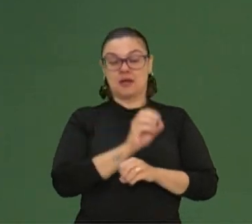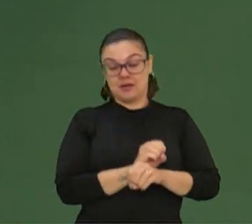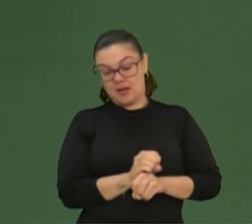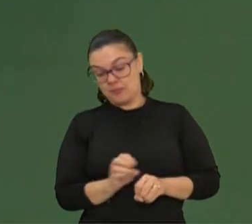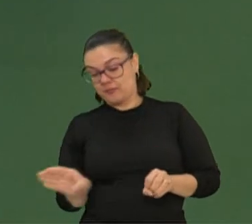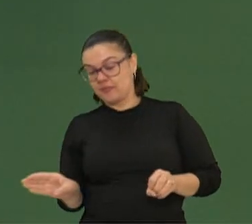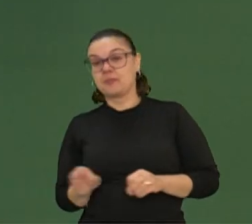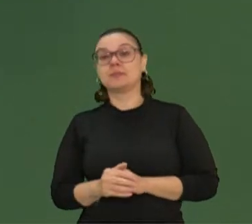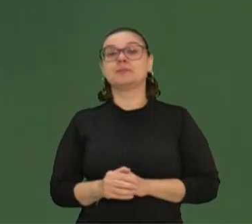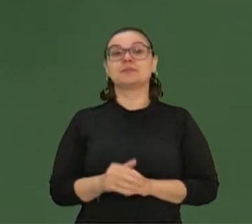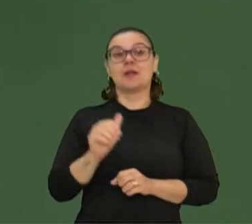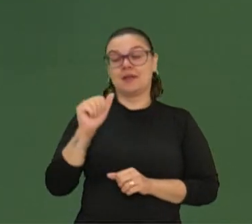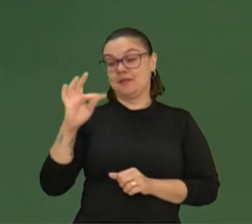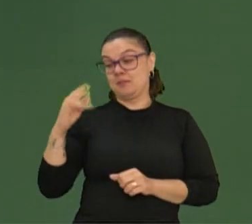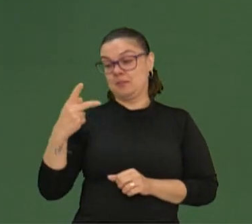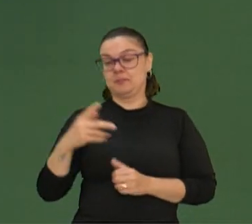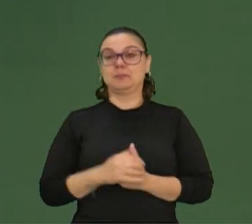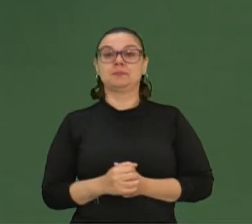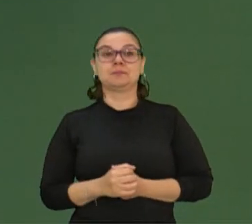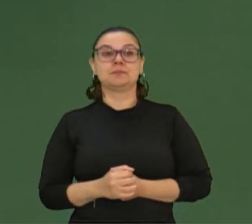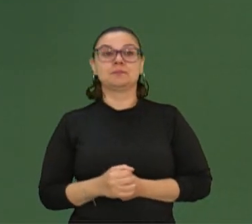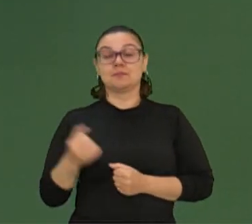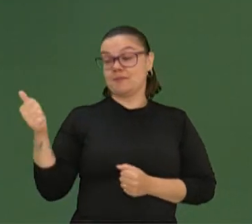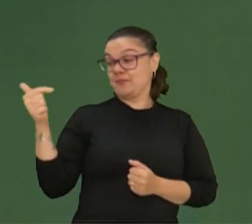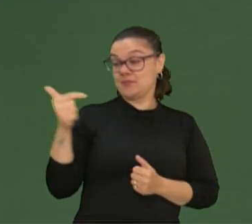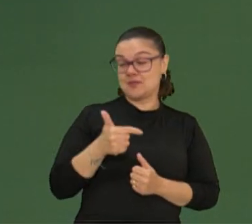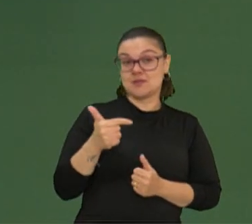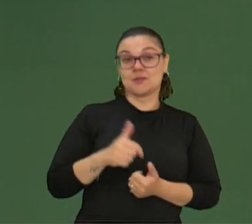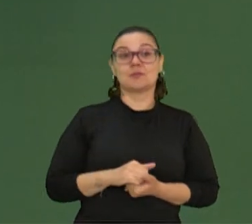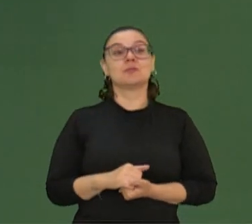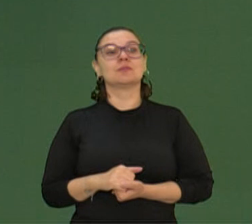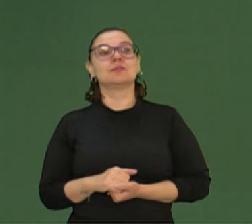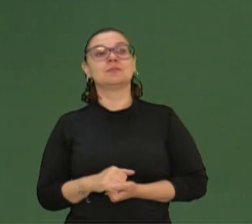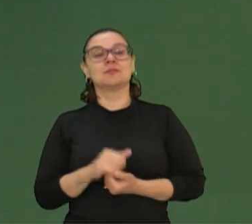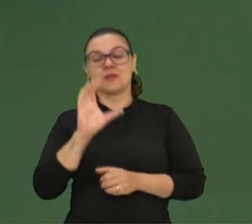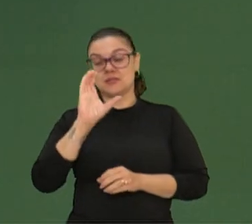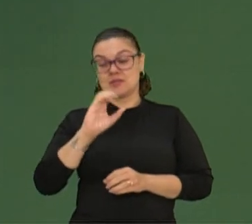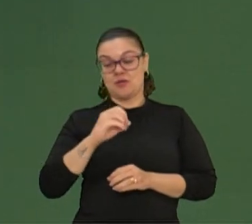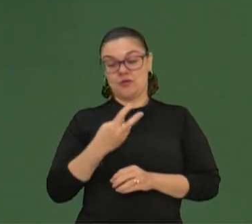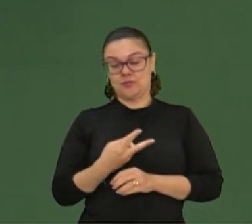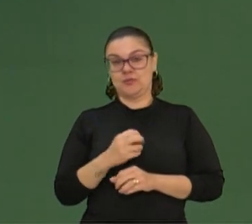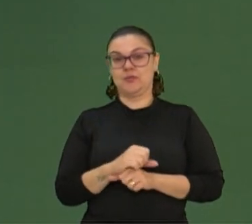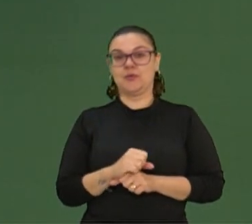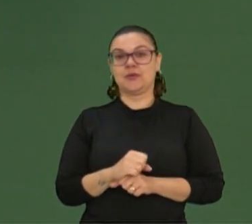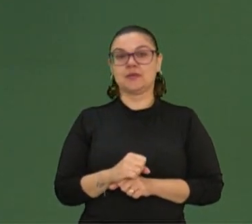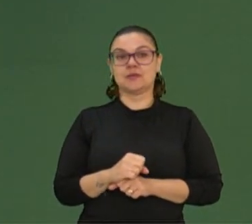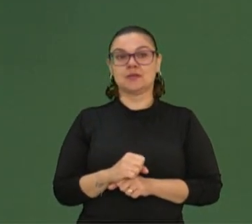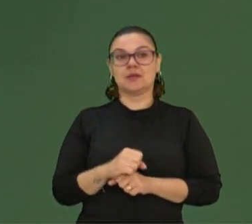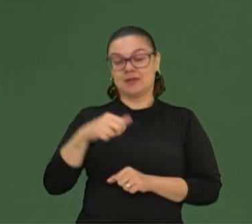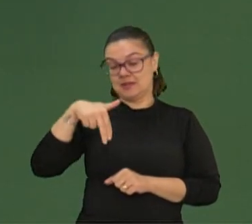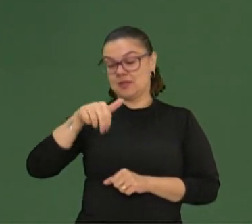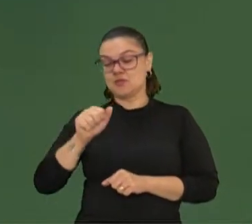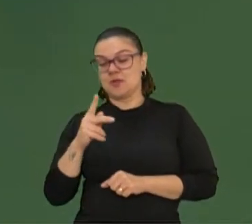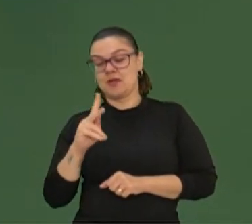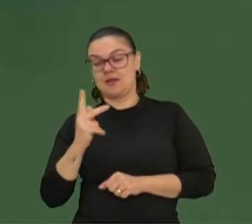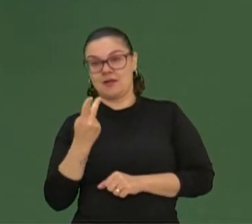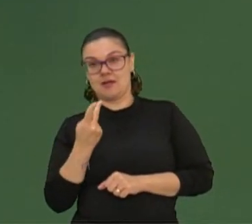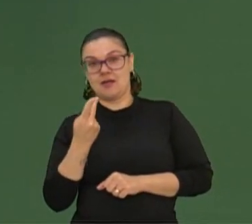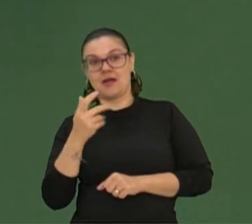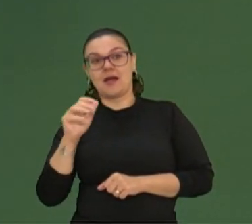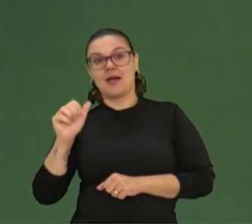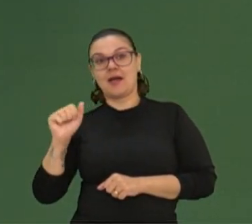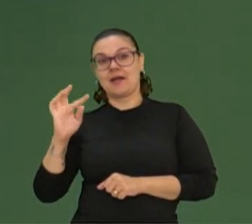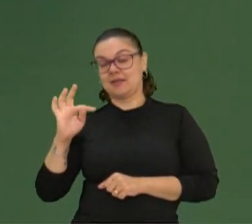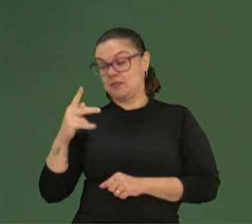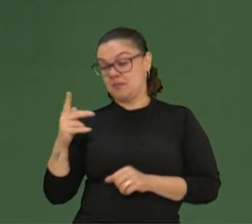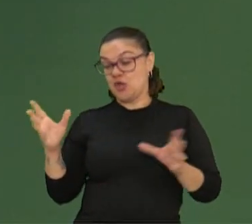transportado, produz ATP. Ciclo de Calvin, gás carbônico, vem lá o NADPH e o ATP,